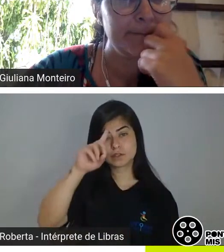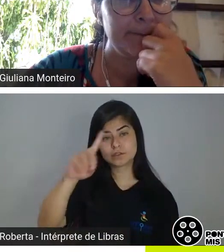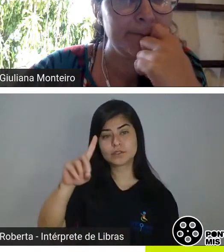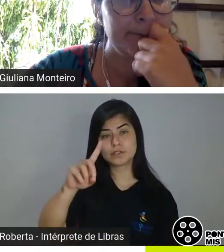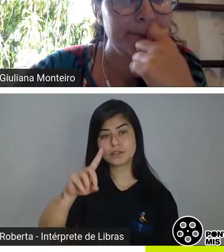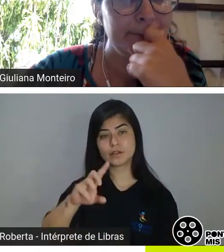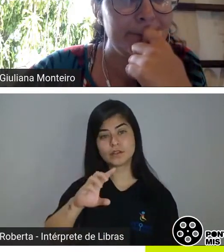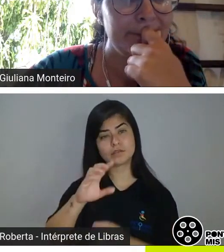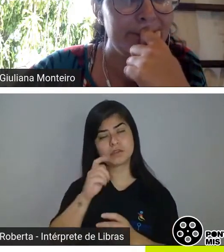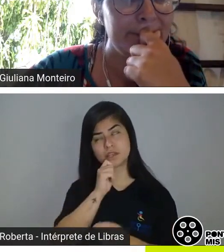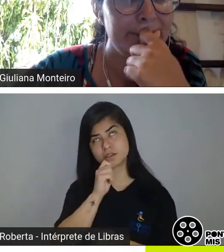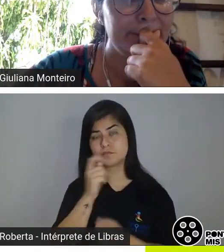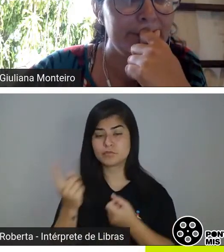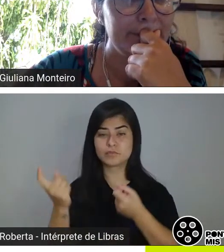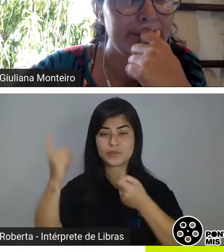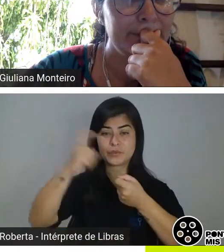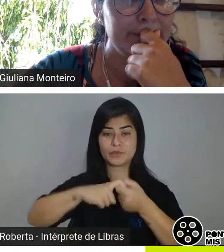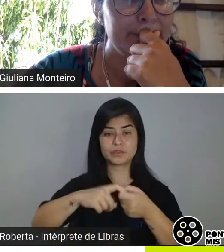Eu vou voltar a ele, não.